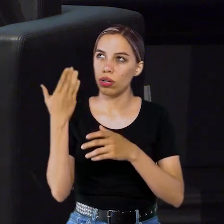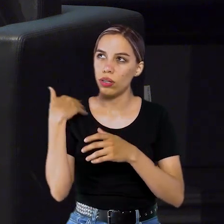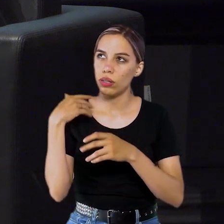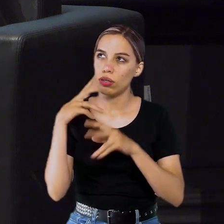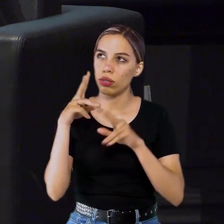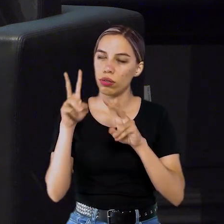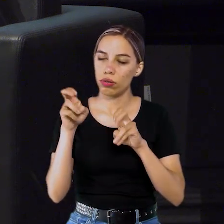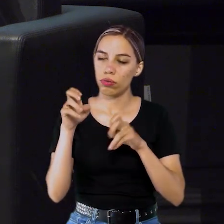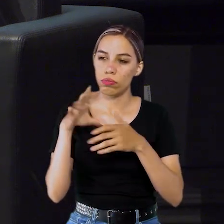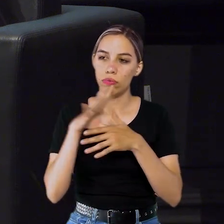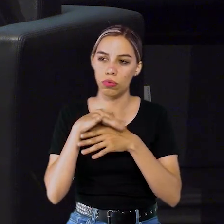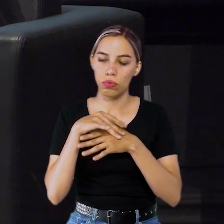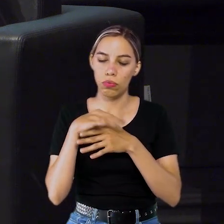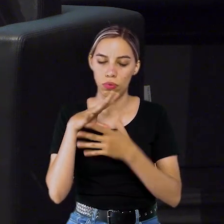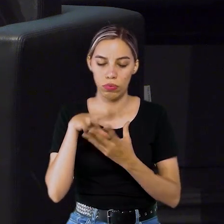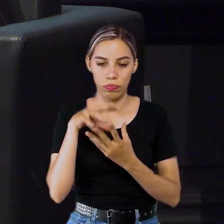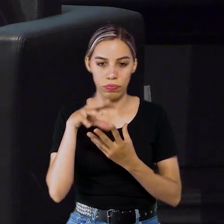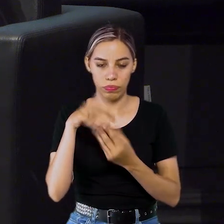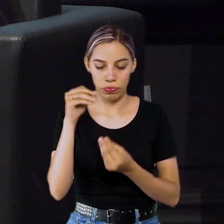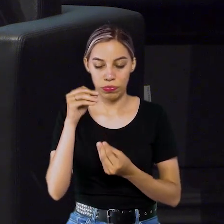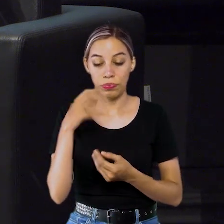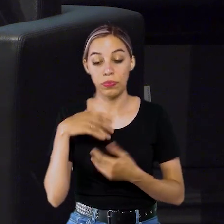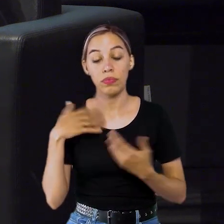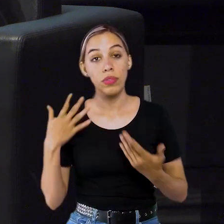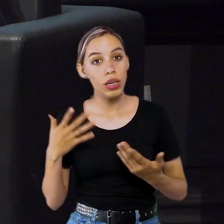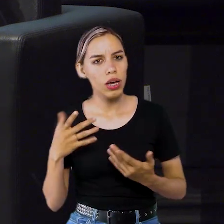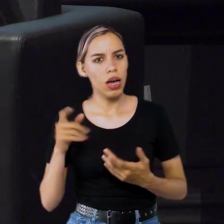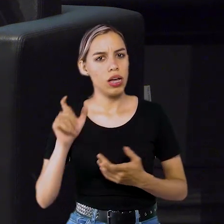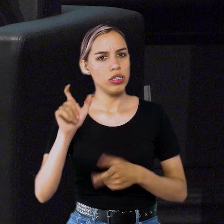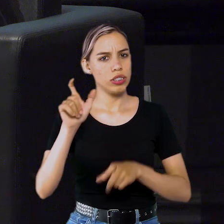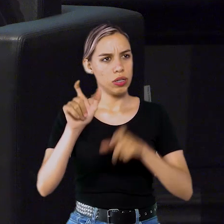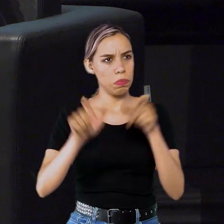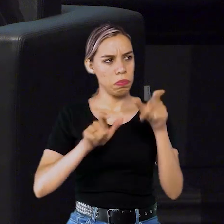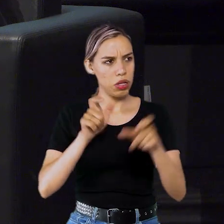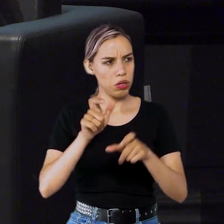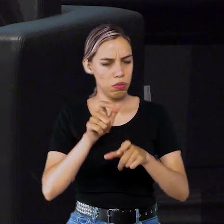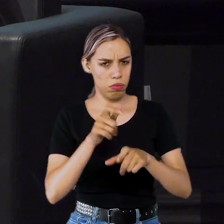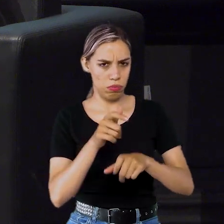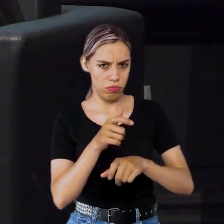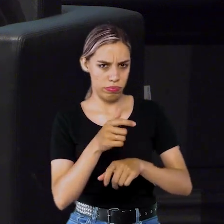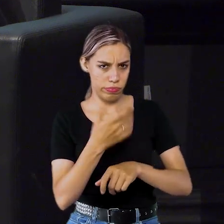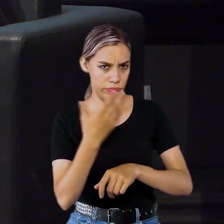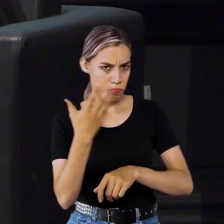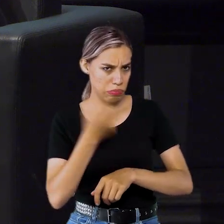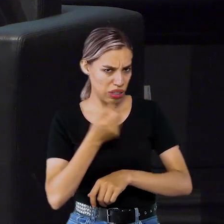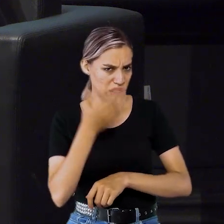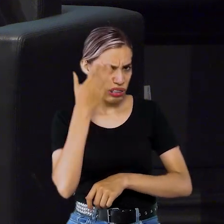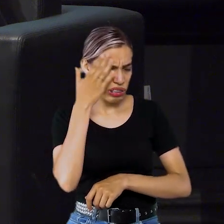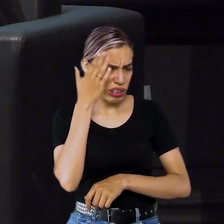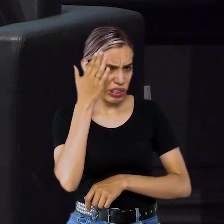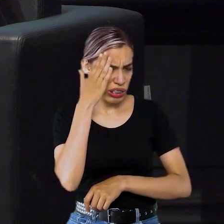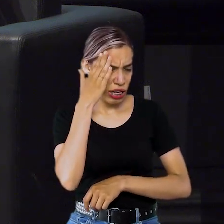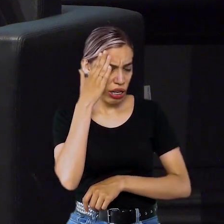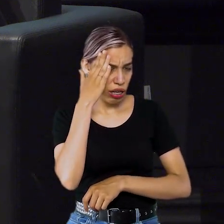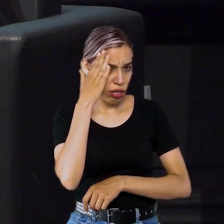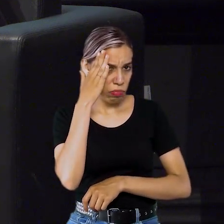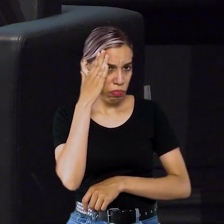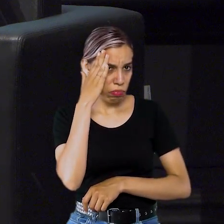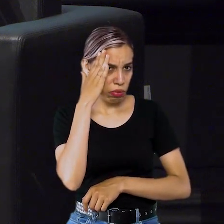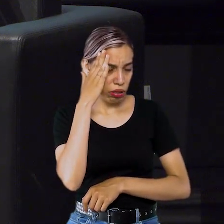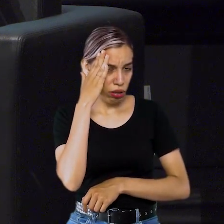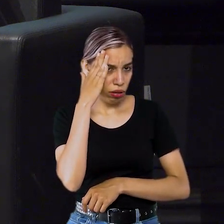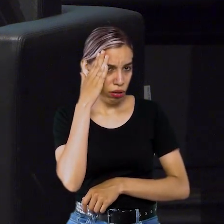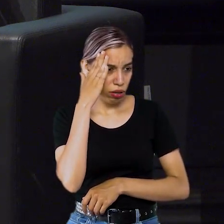isso é muito sério. Será que as pessoas, será que os brancos sabem o quão